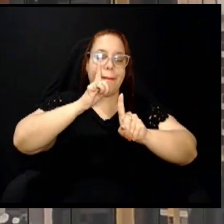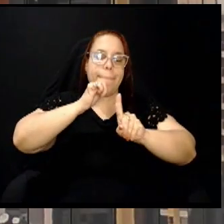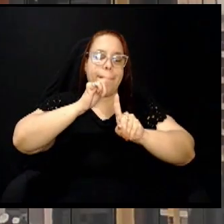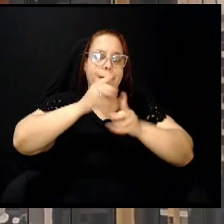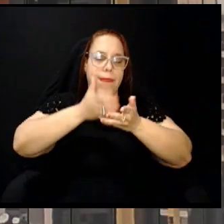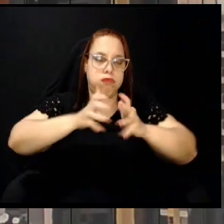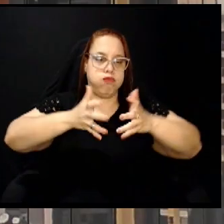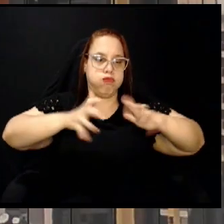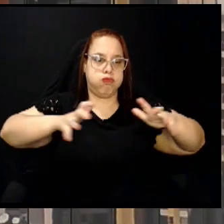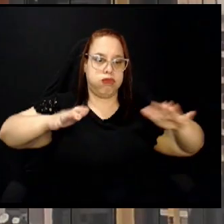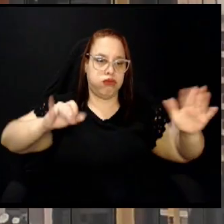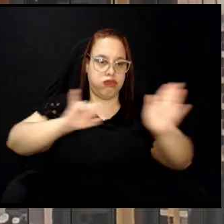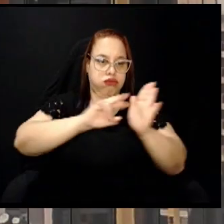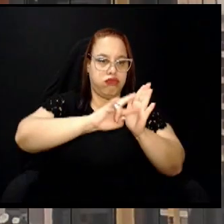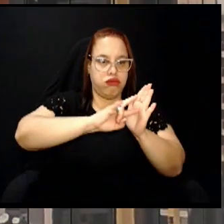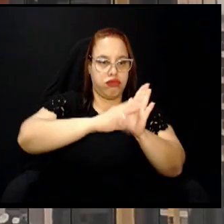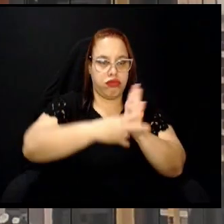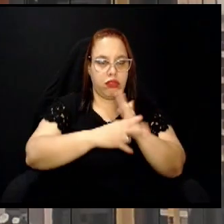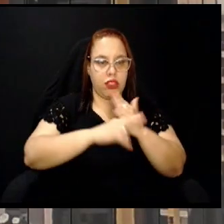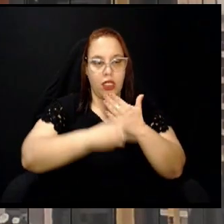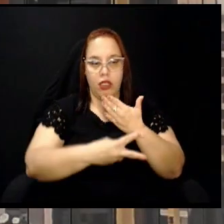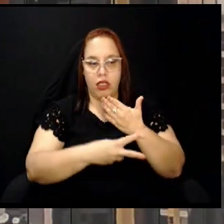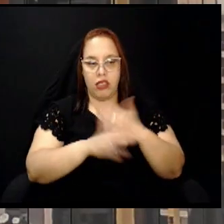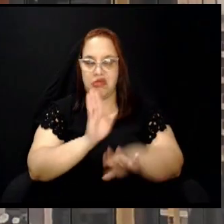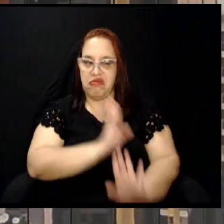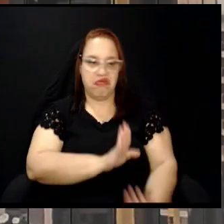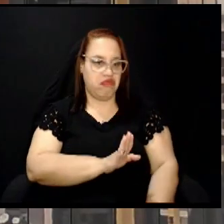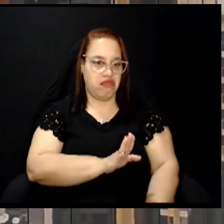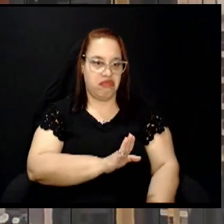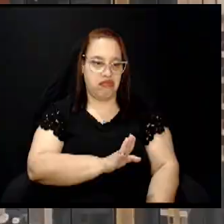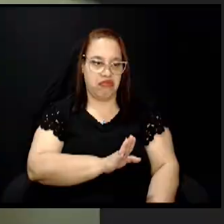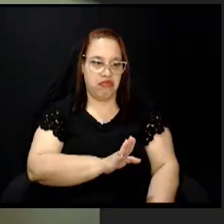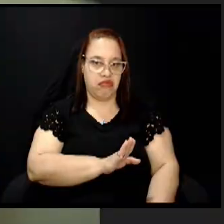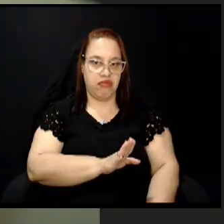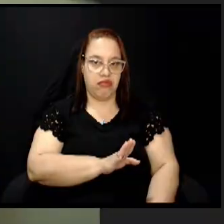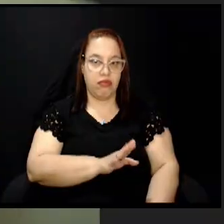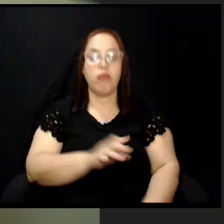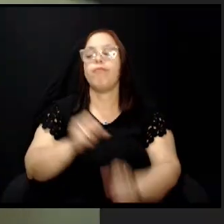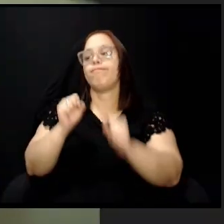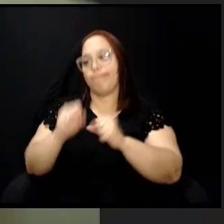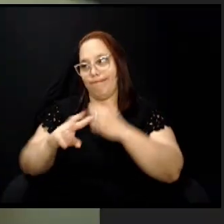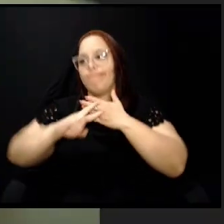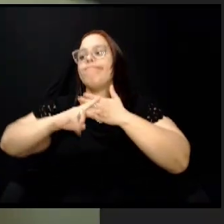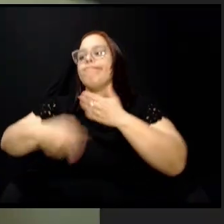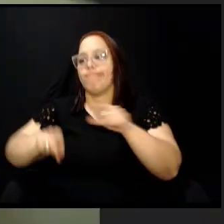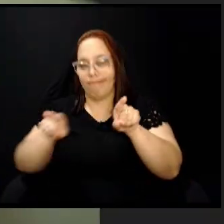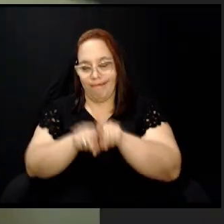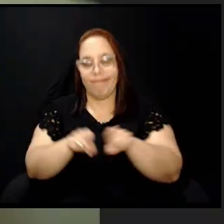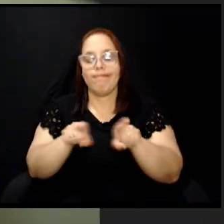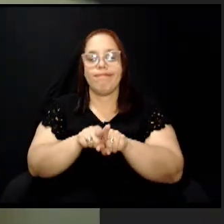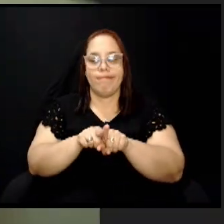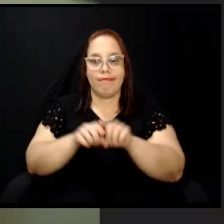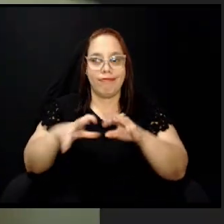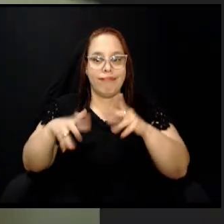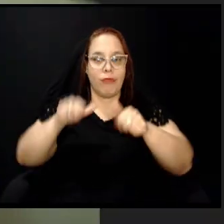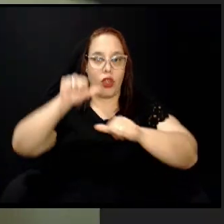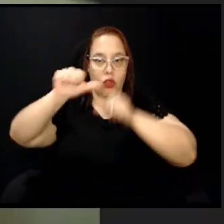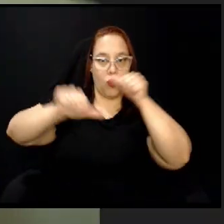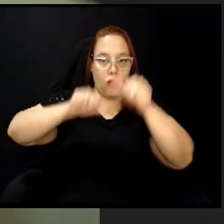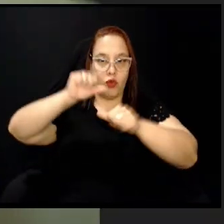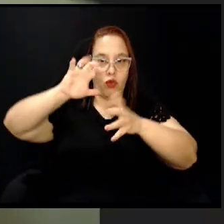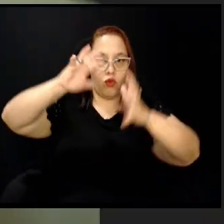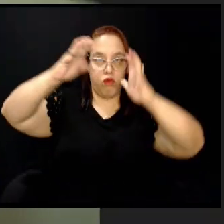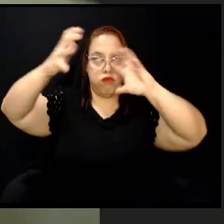também pode impactar ou nesse momento está descartado? Não, pode impactar, porque toda essa alteração que a